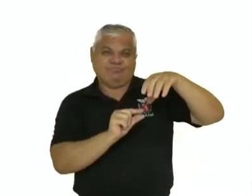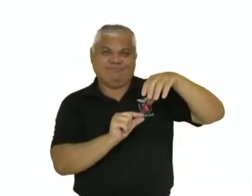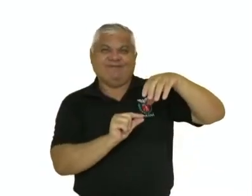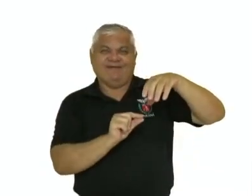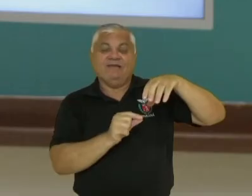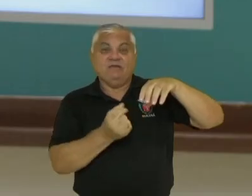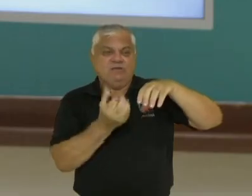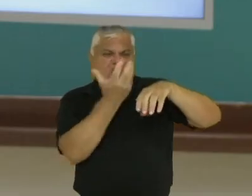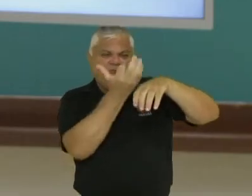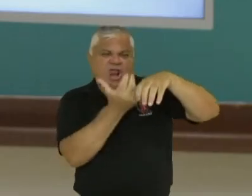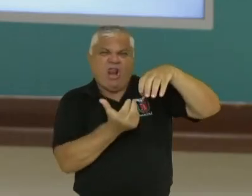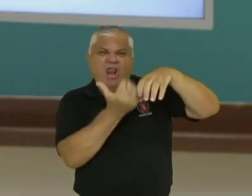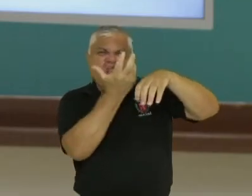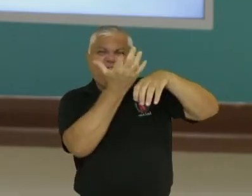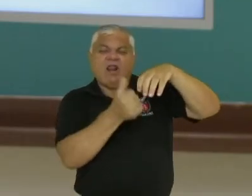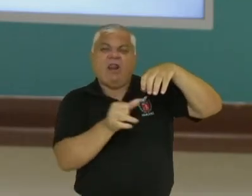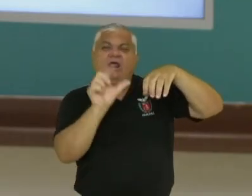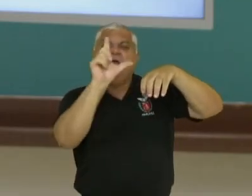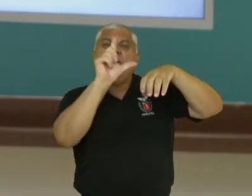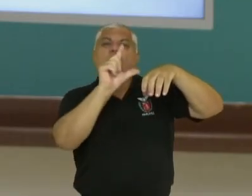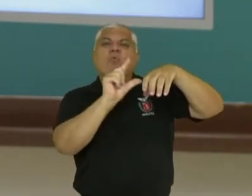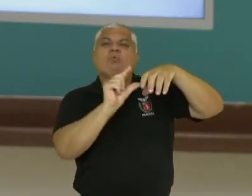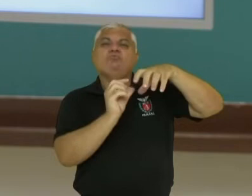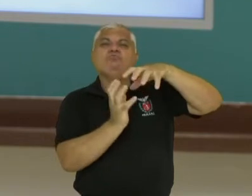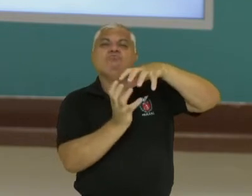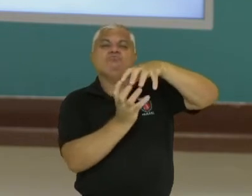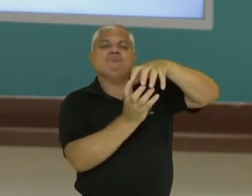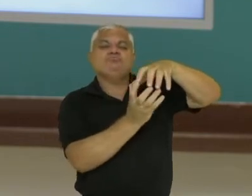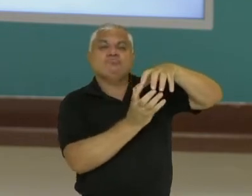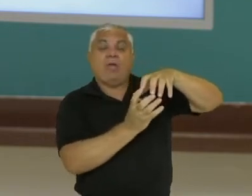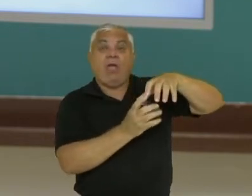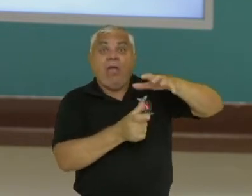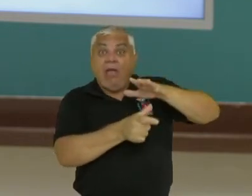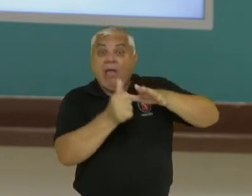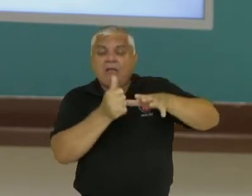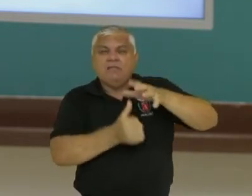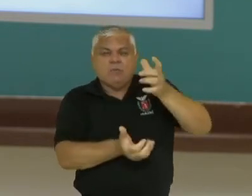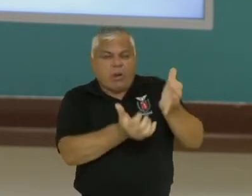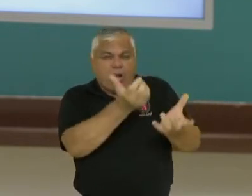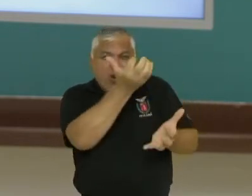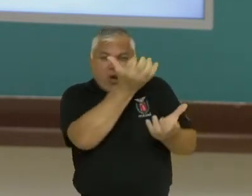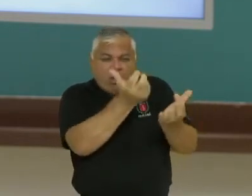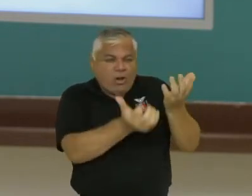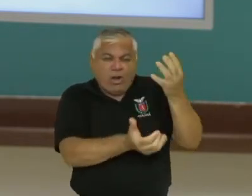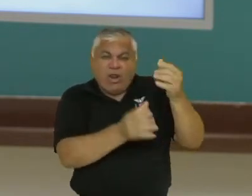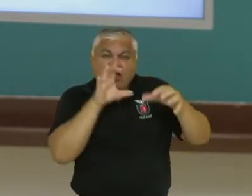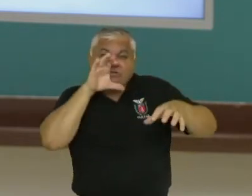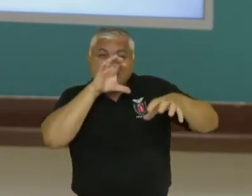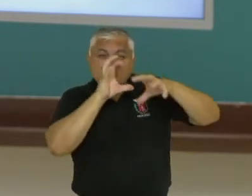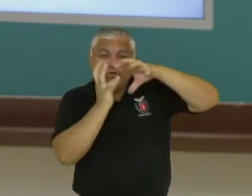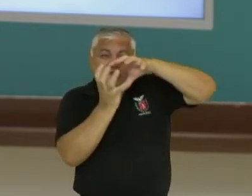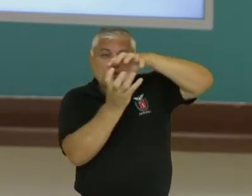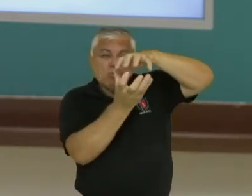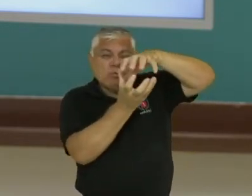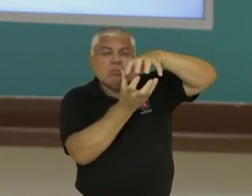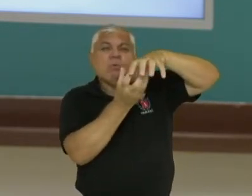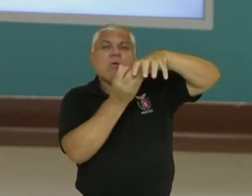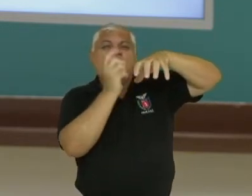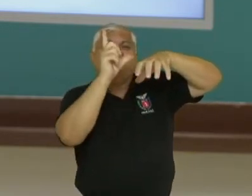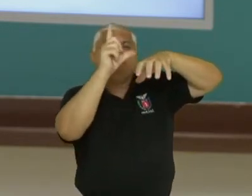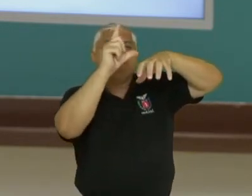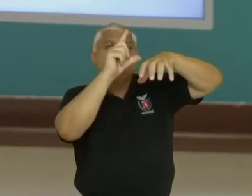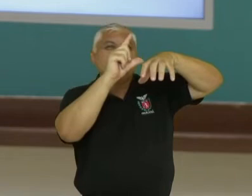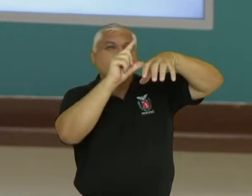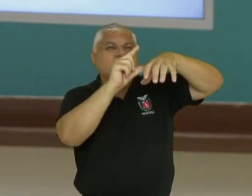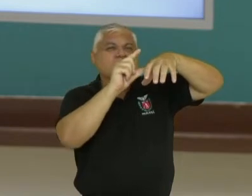planeta Terra, então, na sua origem, era muito quente. Ele foi resfriando de fora para